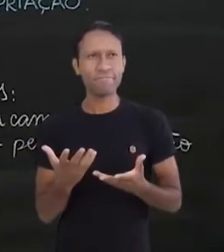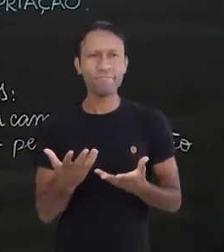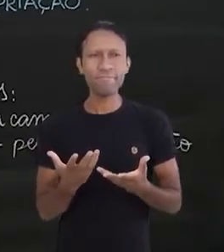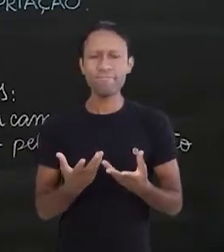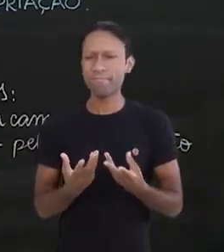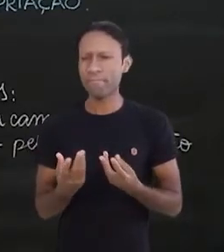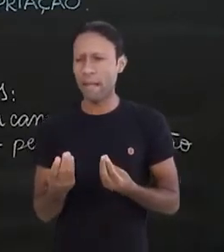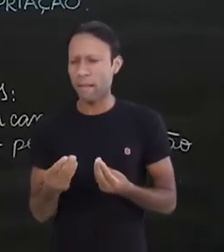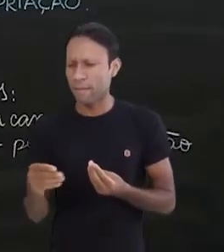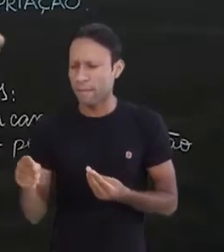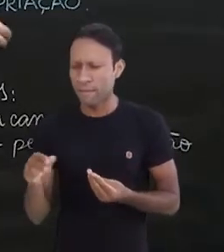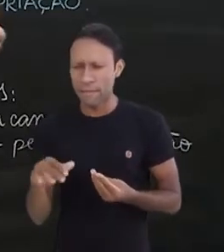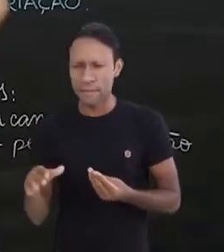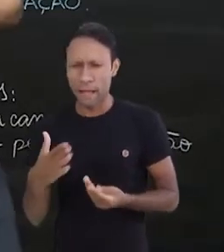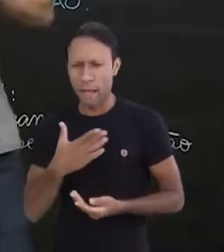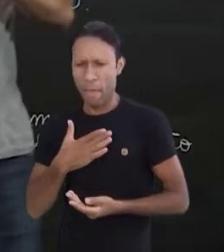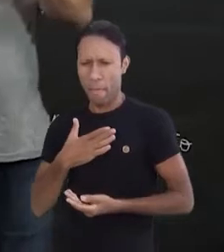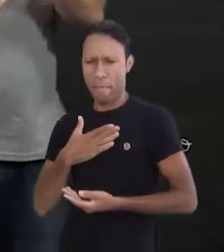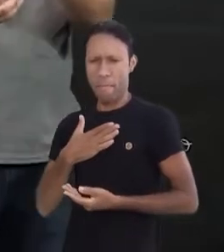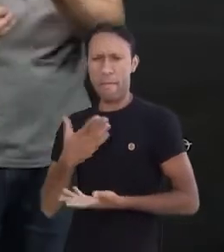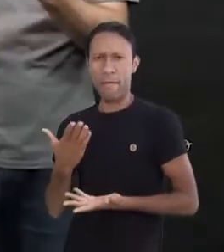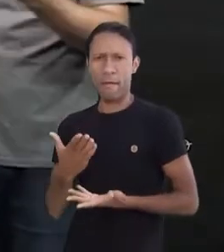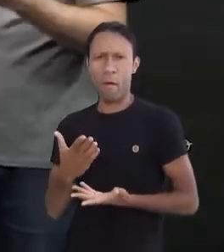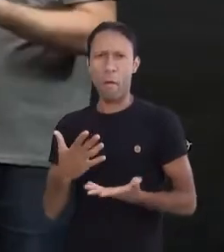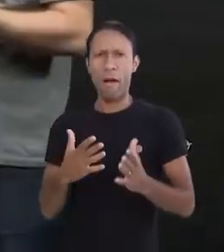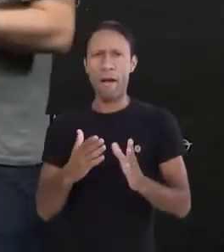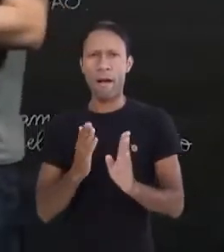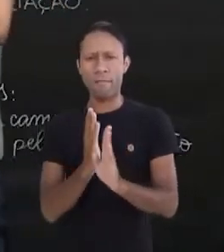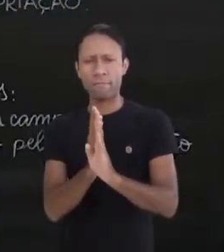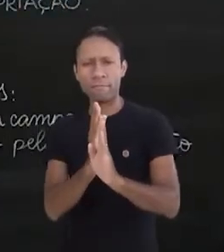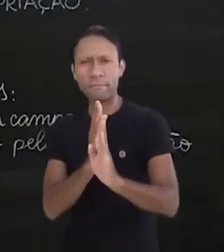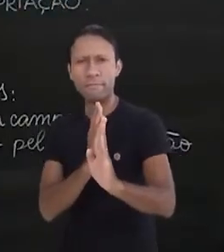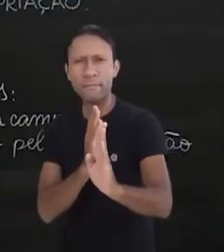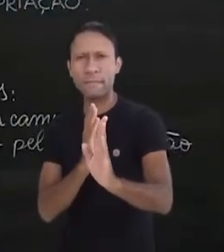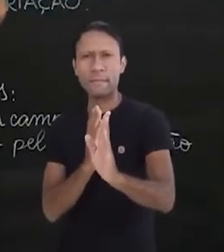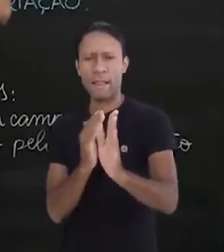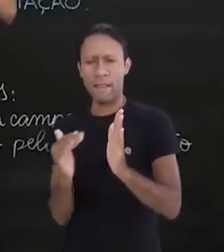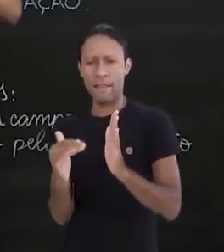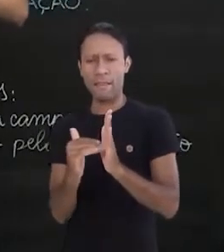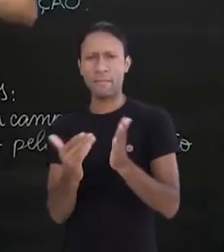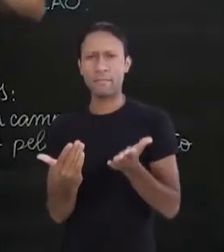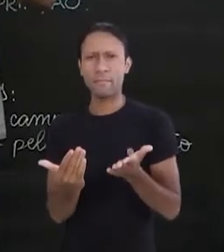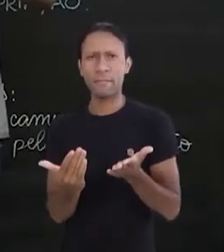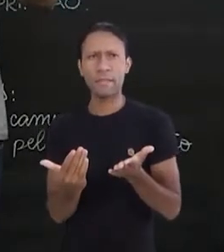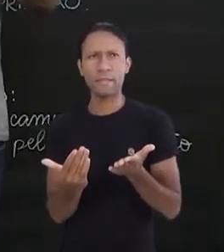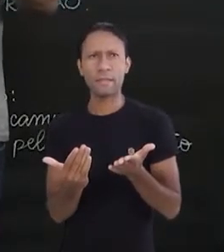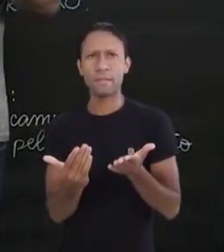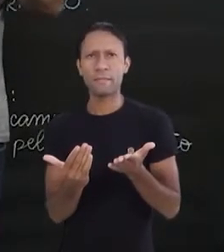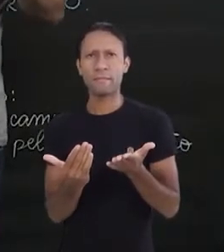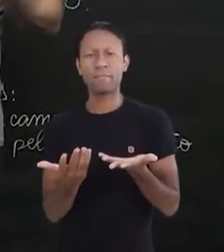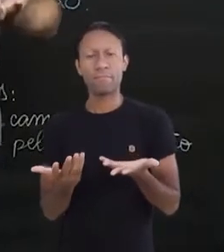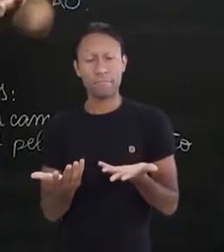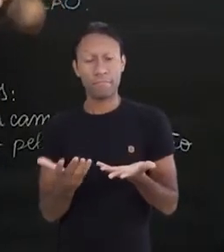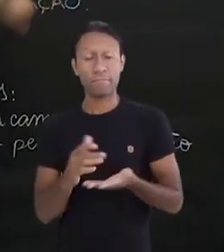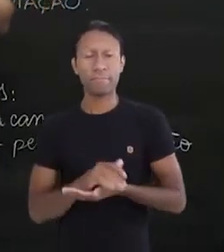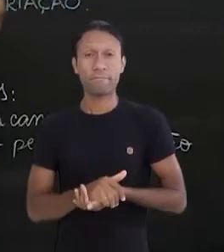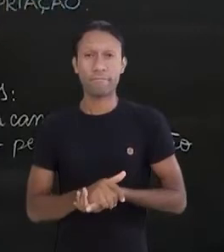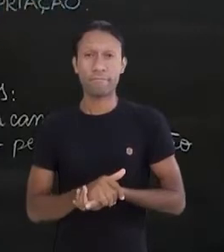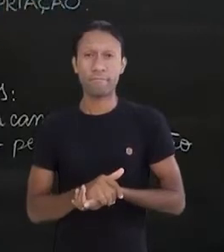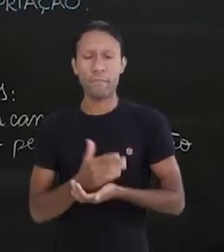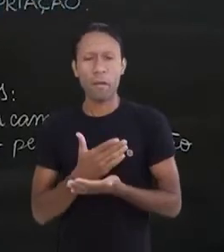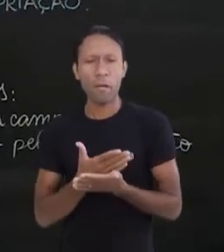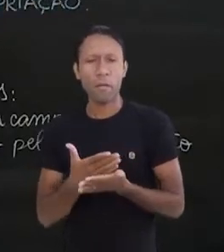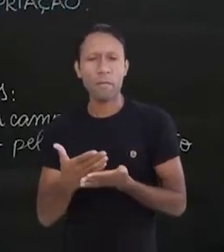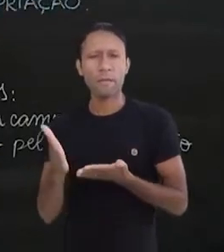de territorialidade, quando envolve a fronteira, quando envolve o limite, ele é um ótimo momento para a